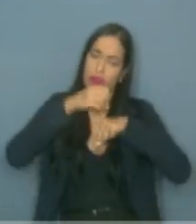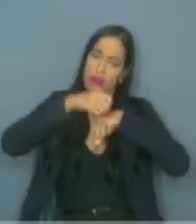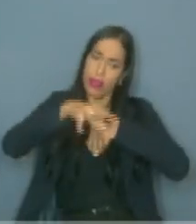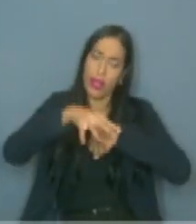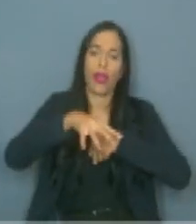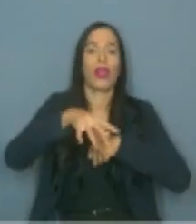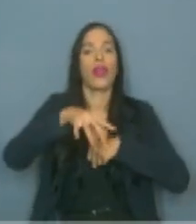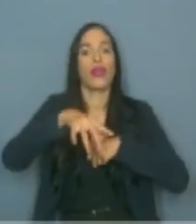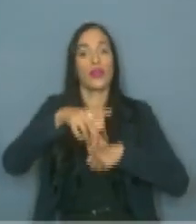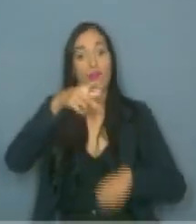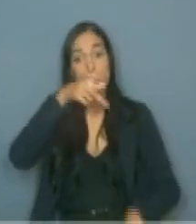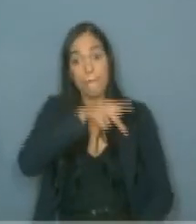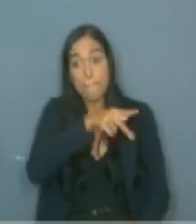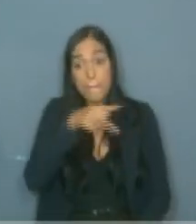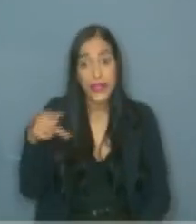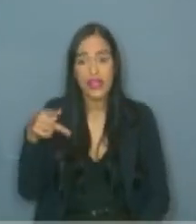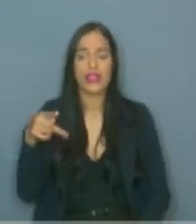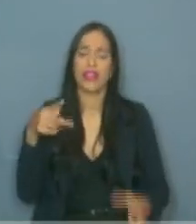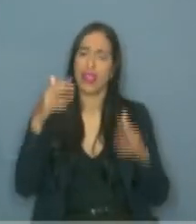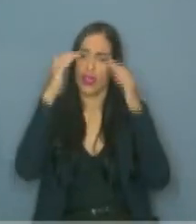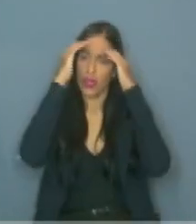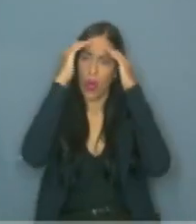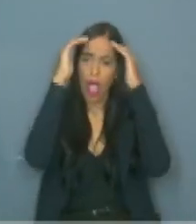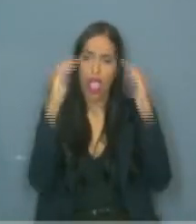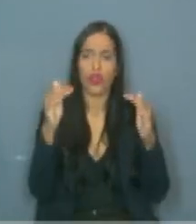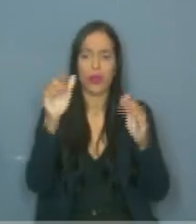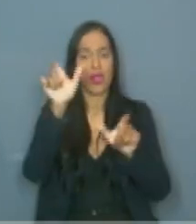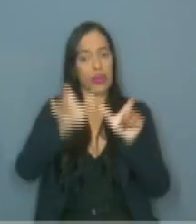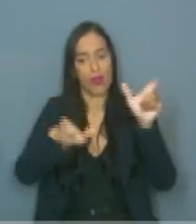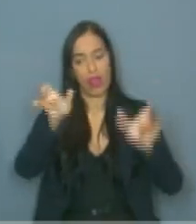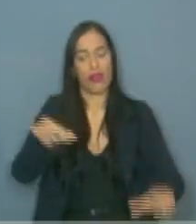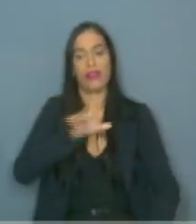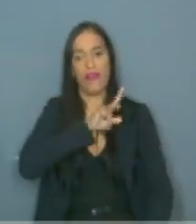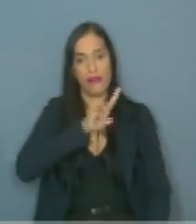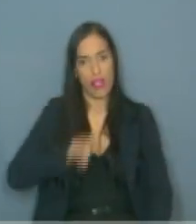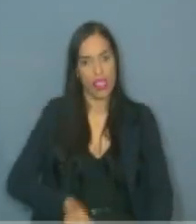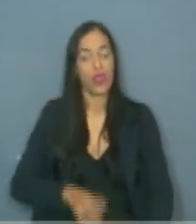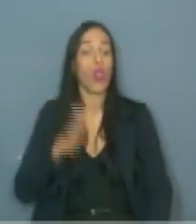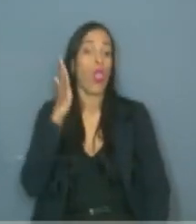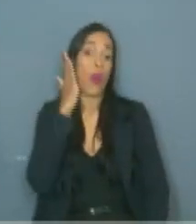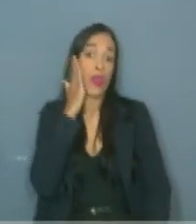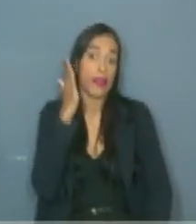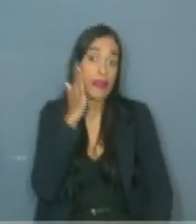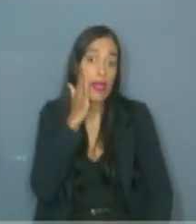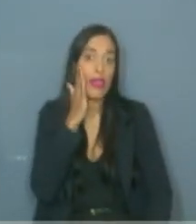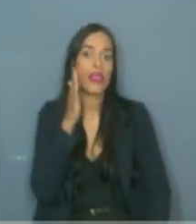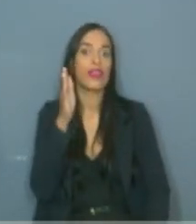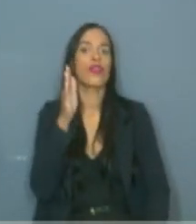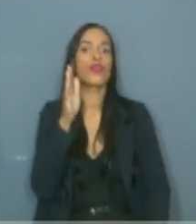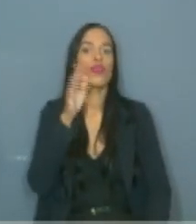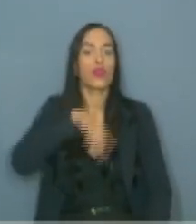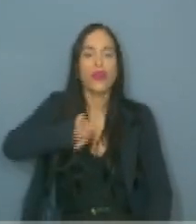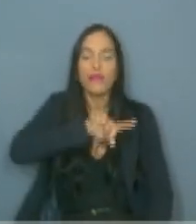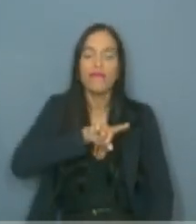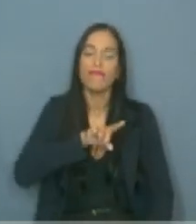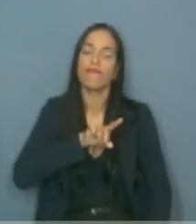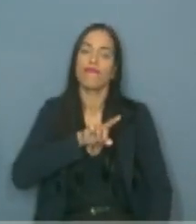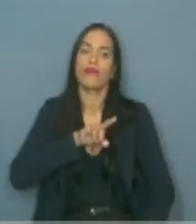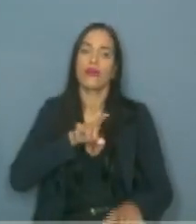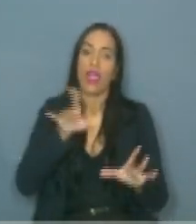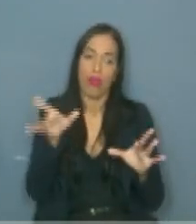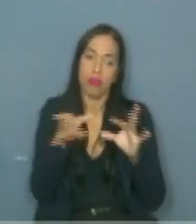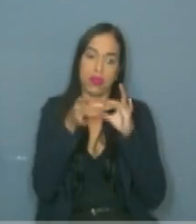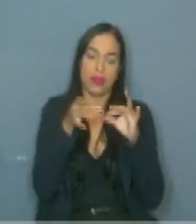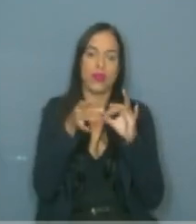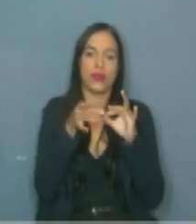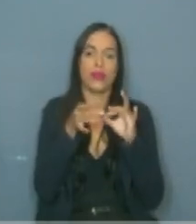faço isso, senhor presidente, com todo o respeito do mundo, a cada vereador, cada vereadora, eu compreendo laços afetivos, eu compreendo laços de